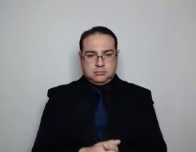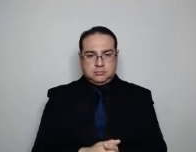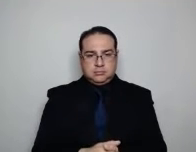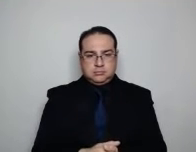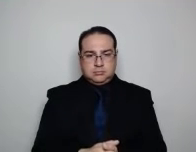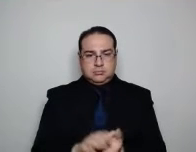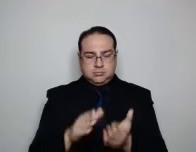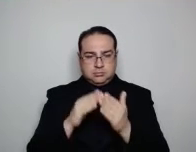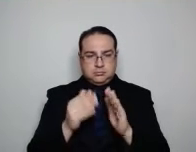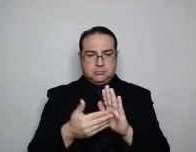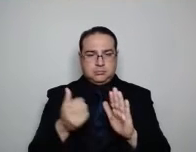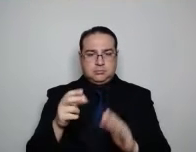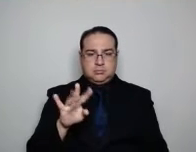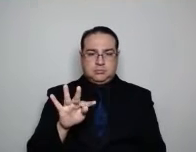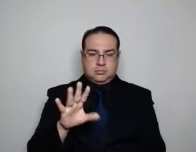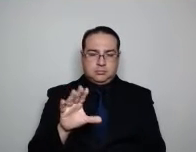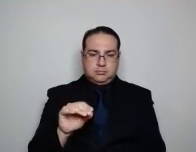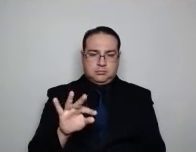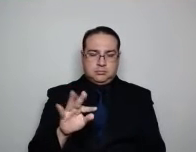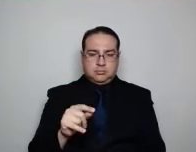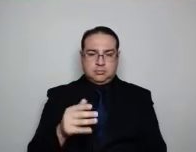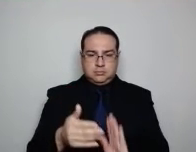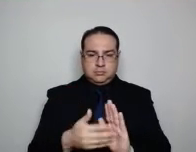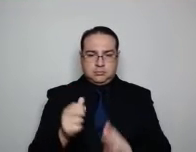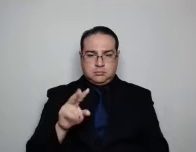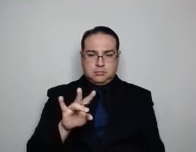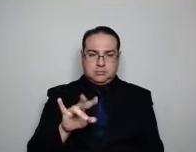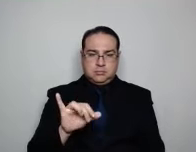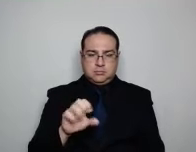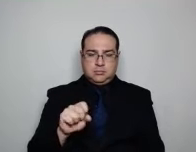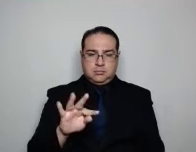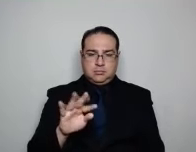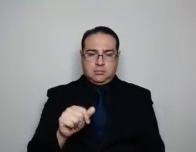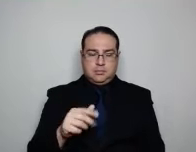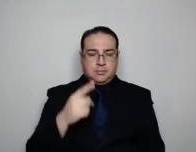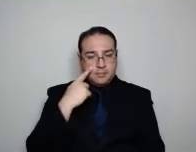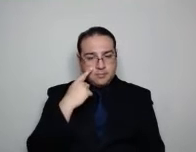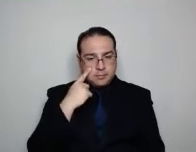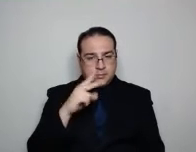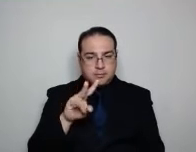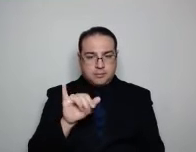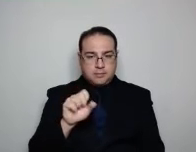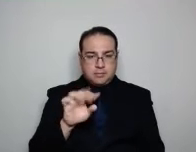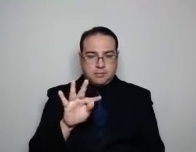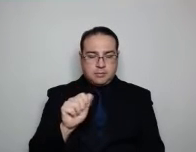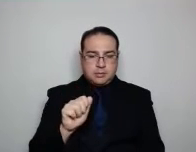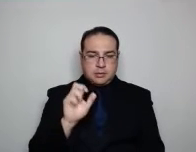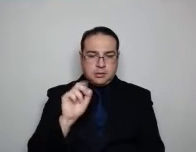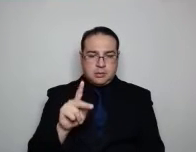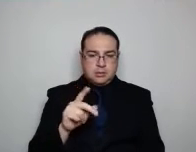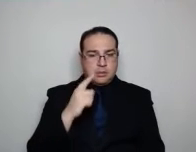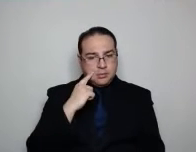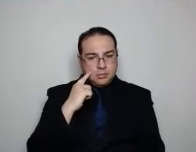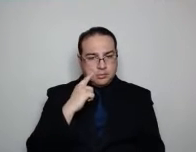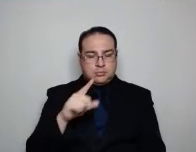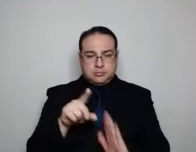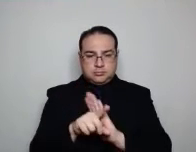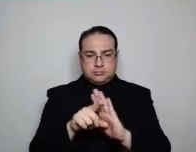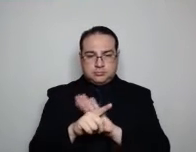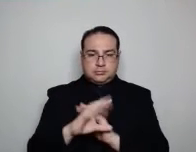voto... Retirei o voto. É pé de vista, não é? Tá, ok. Vista dado o Cláudio Santos.